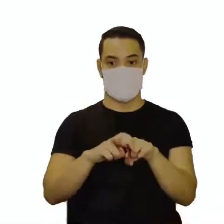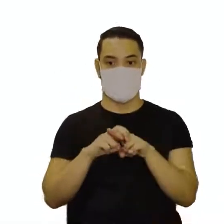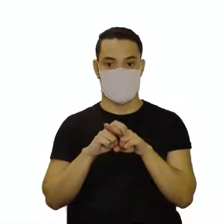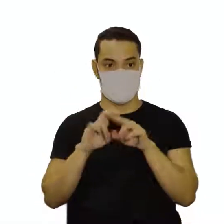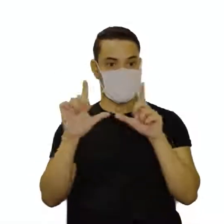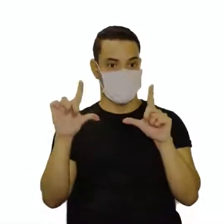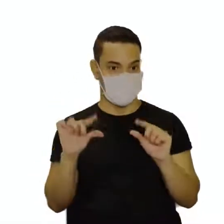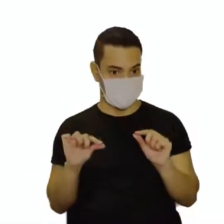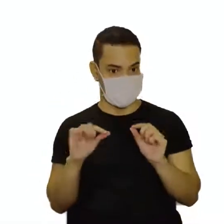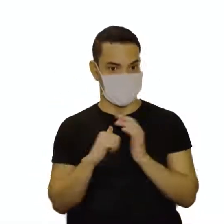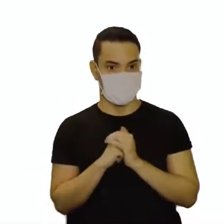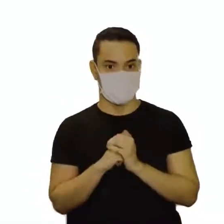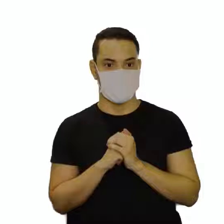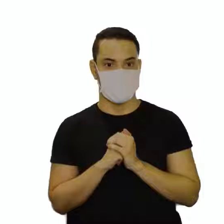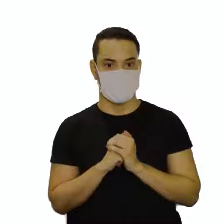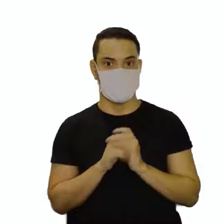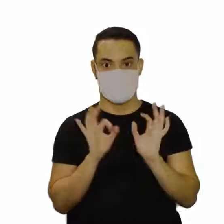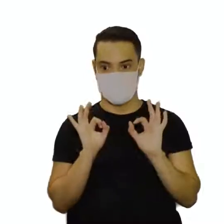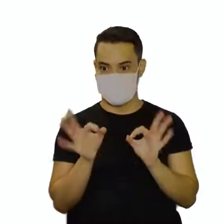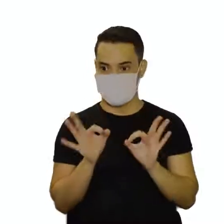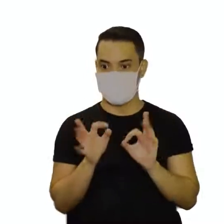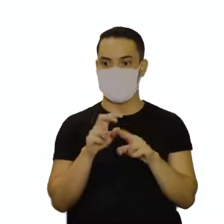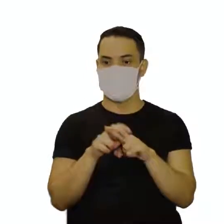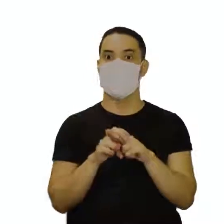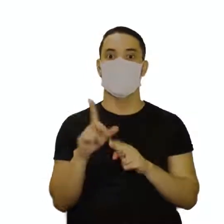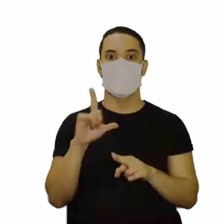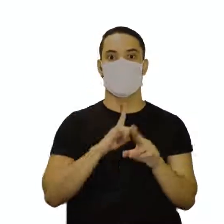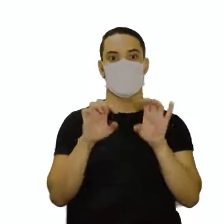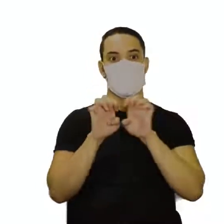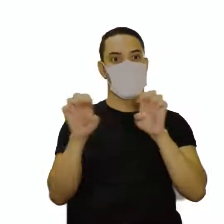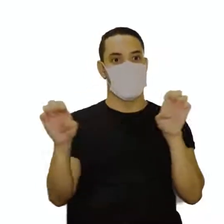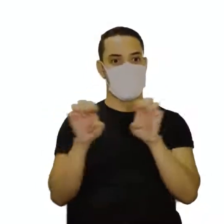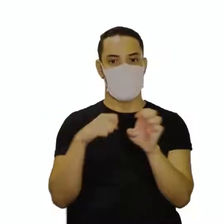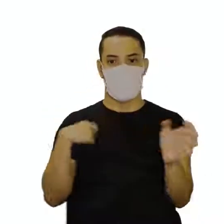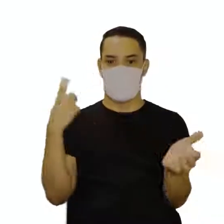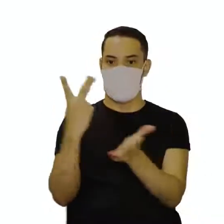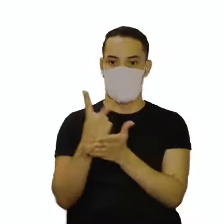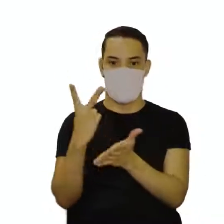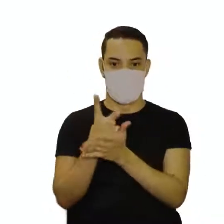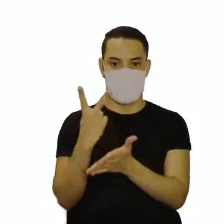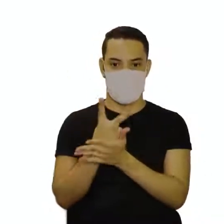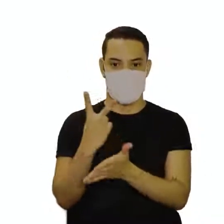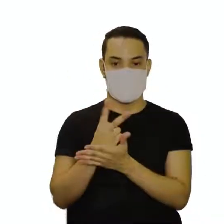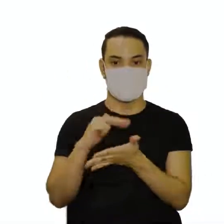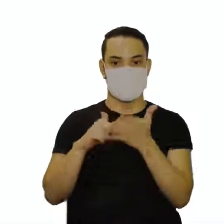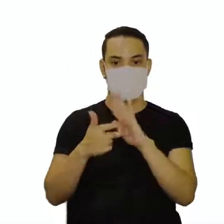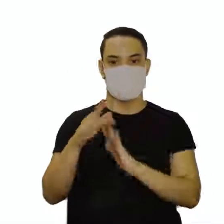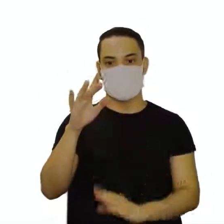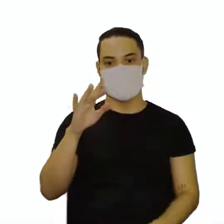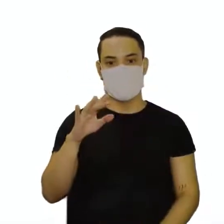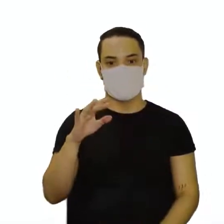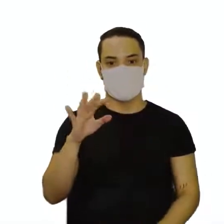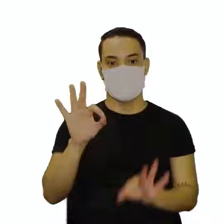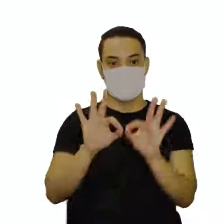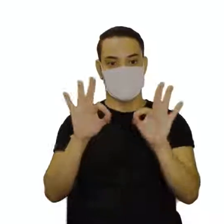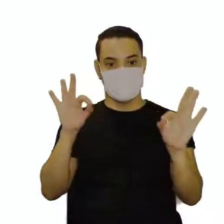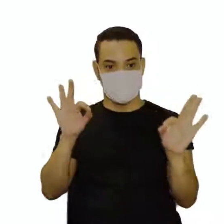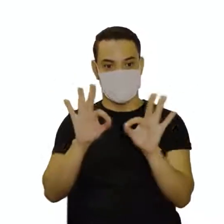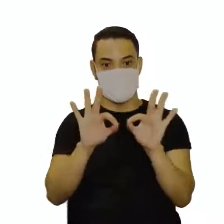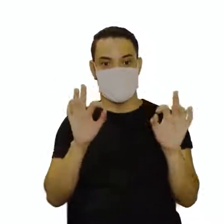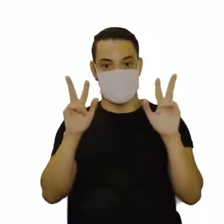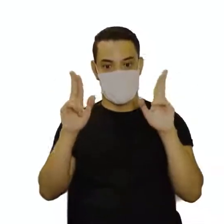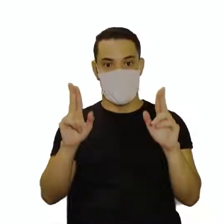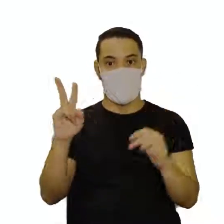o R. Isso aqui também dá certo para aquela equaçãozinha que eu brinco, né? Que Deus vê tudo, né? Distância é igual a velocidade pelo